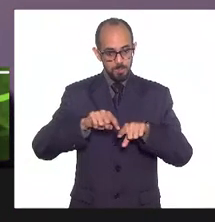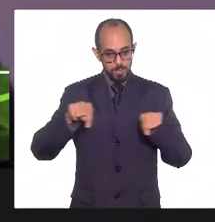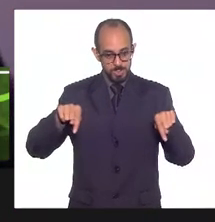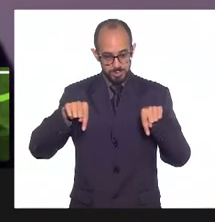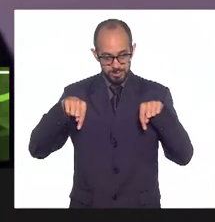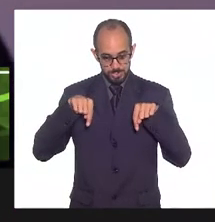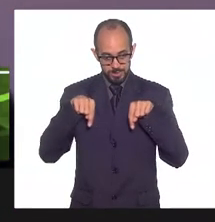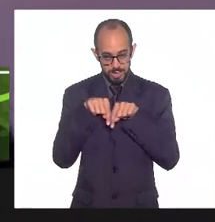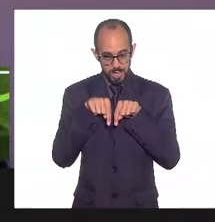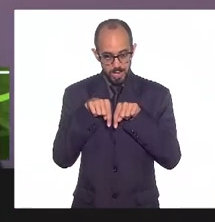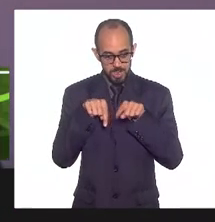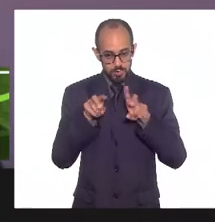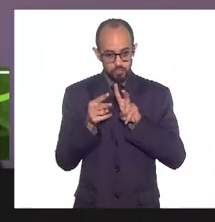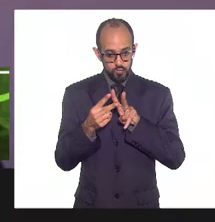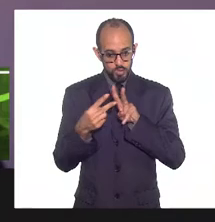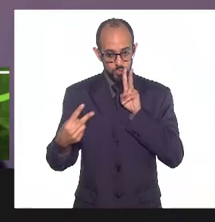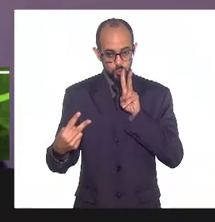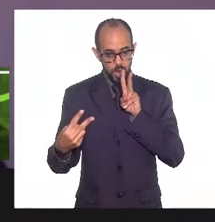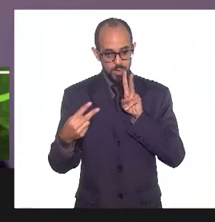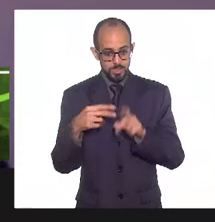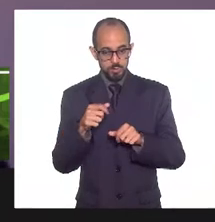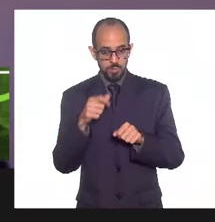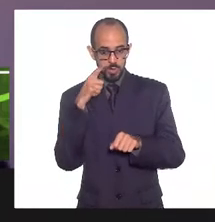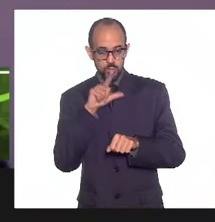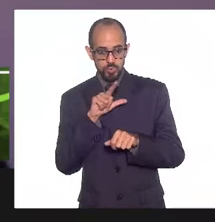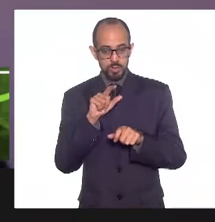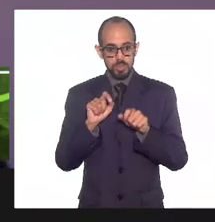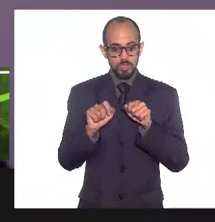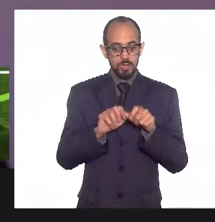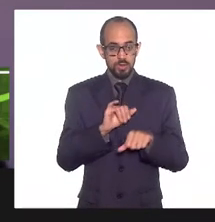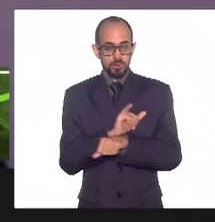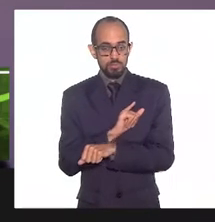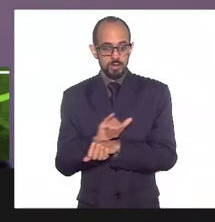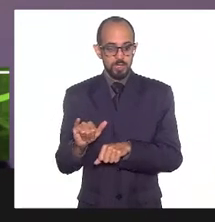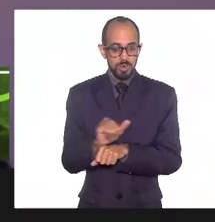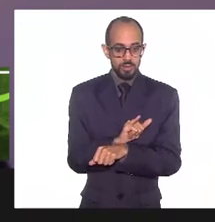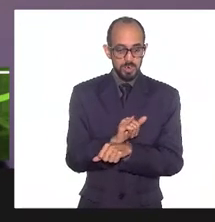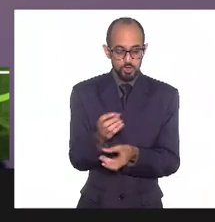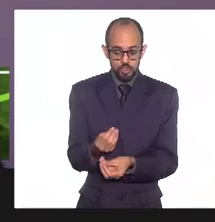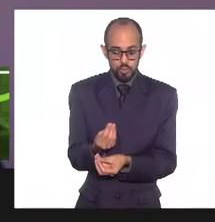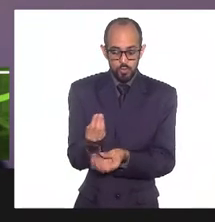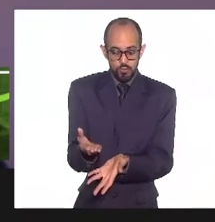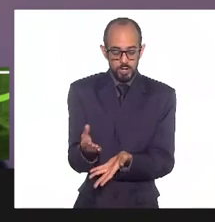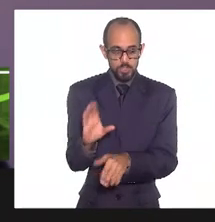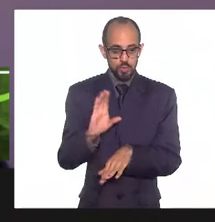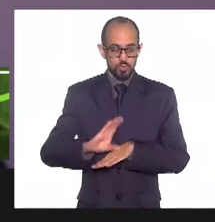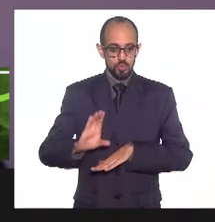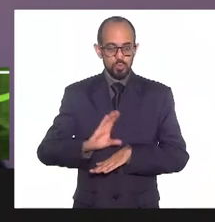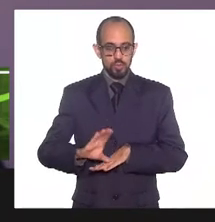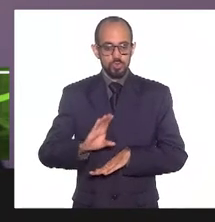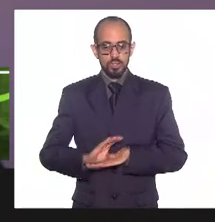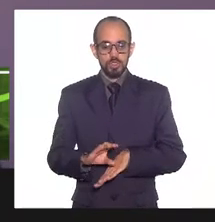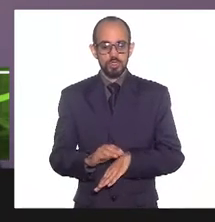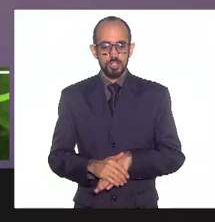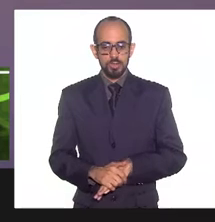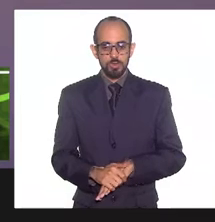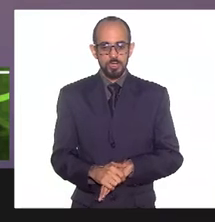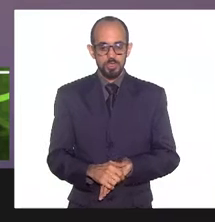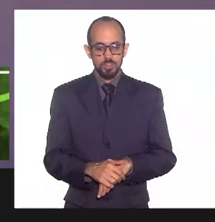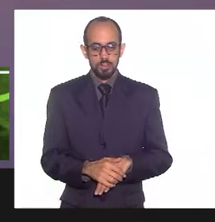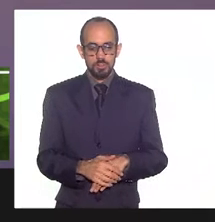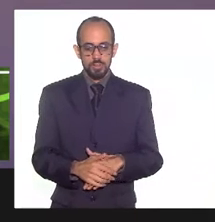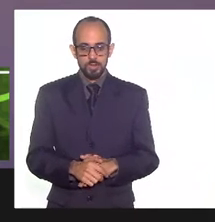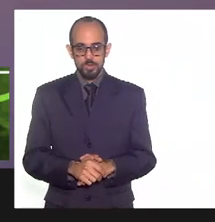virtuais né e é é oferecerem seus cursos muito bem com isso